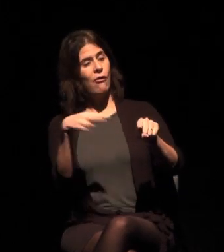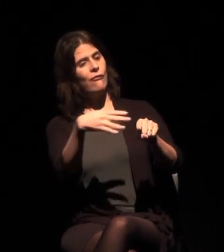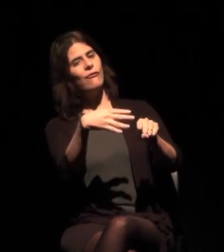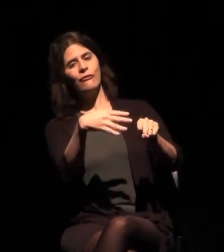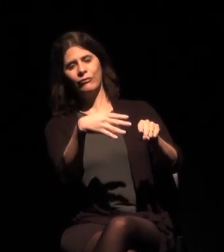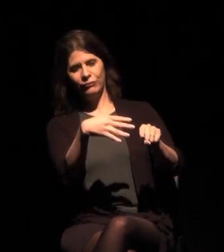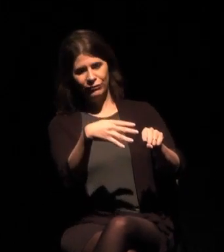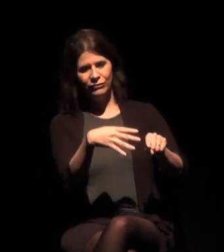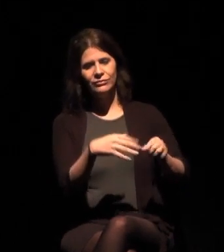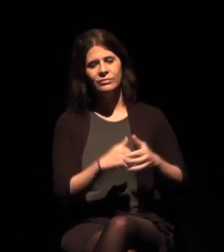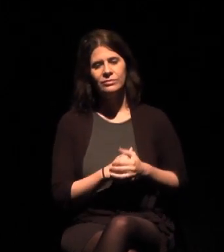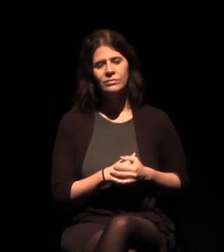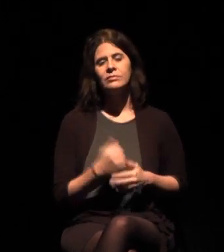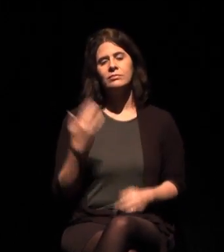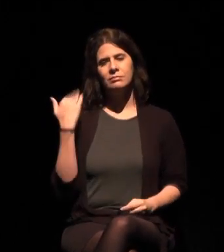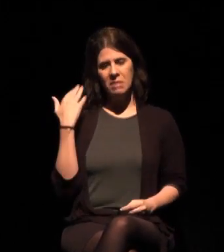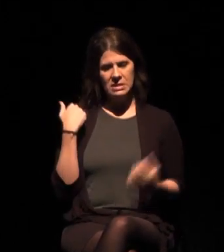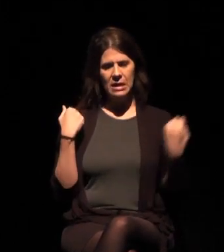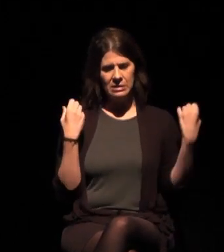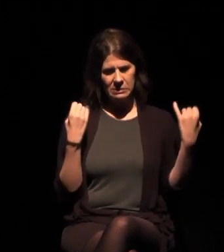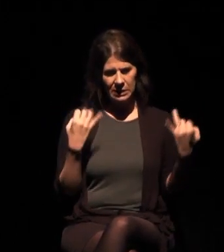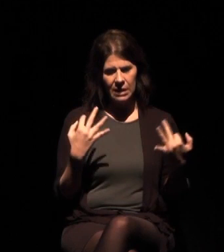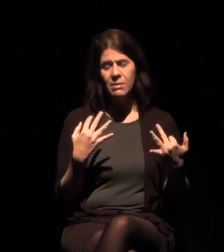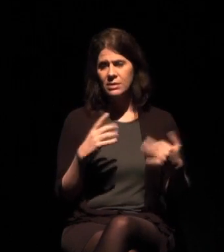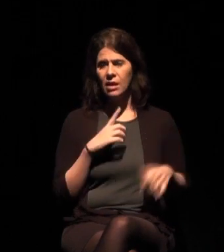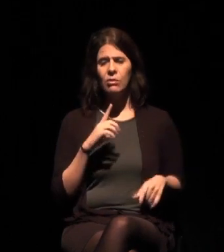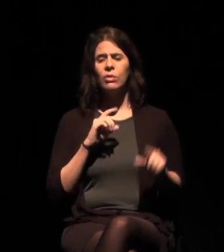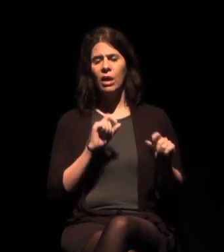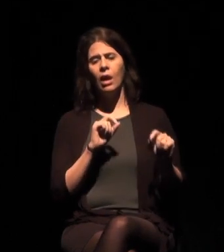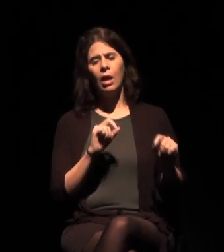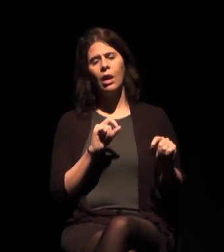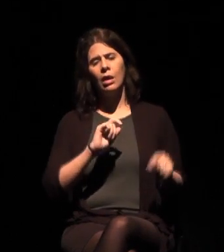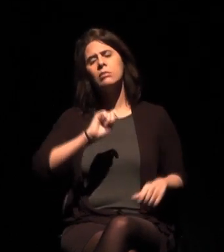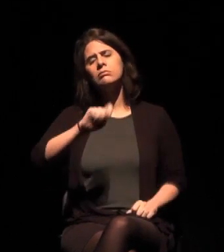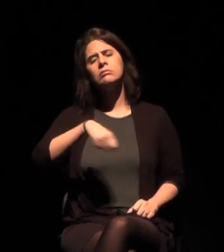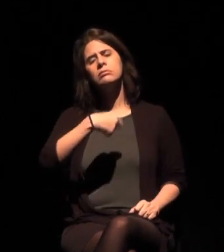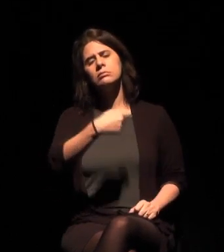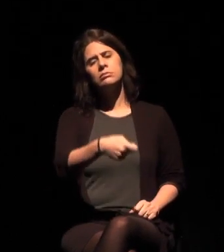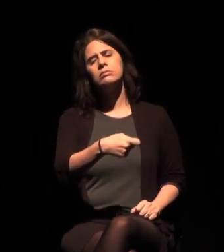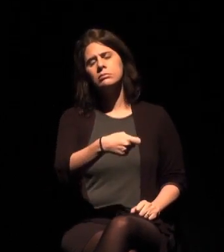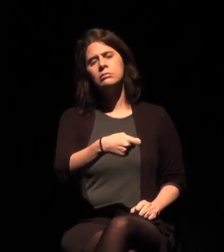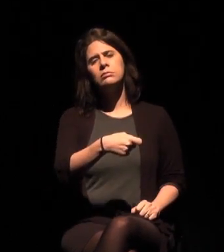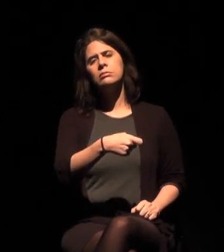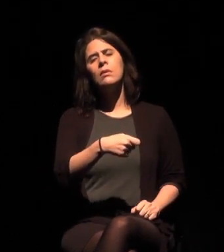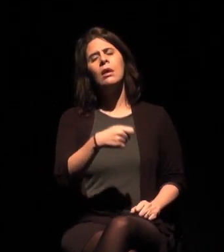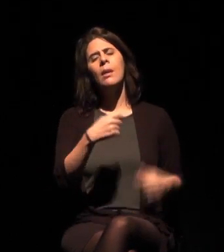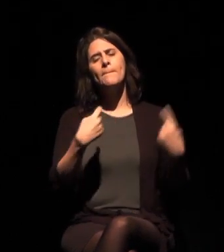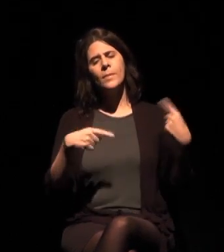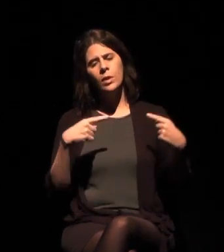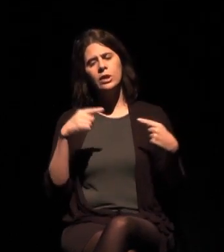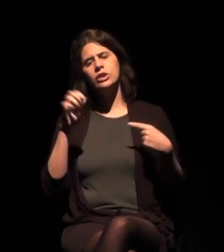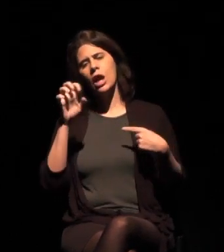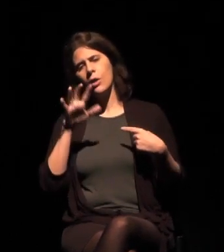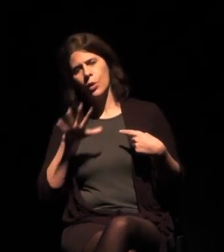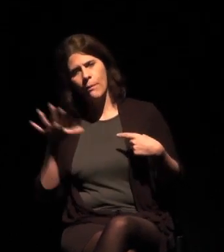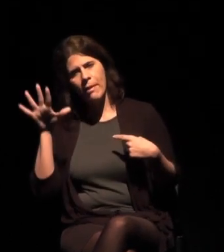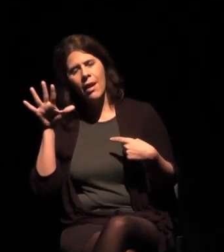notebook uma vez que justificar nomeadamente naquilo que são as políticas europeias para